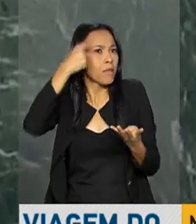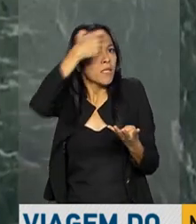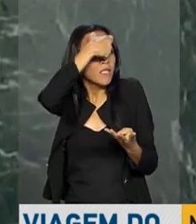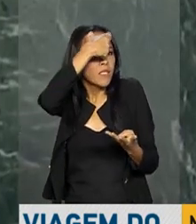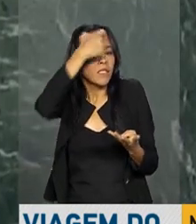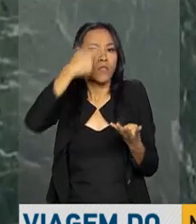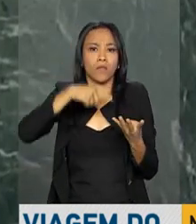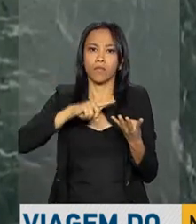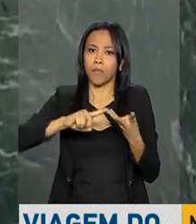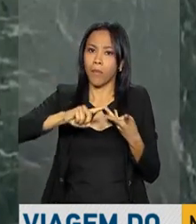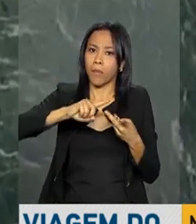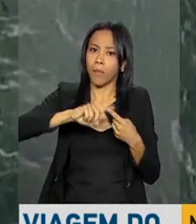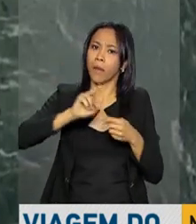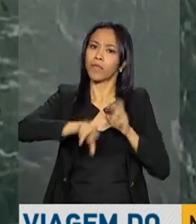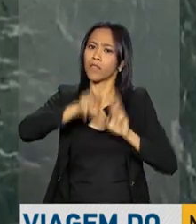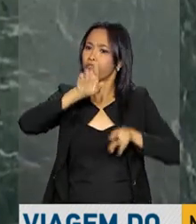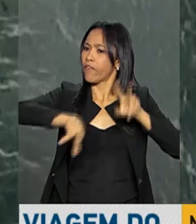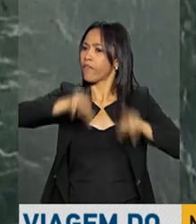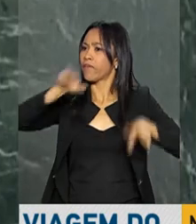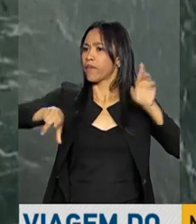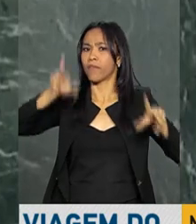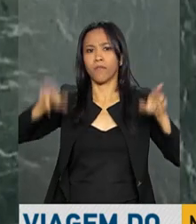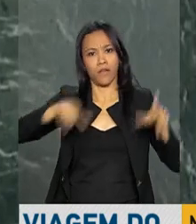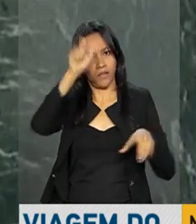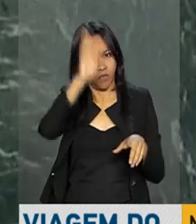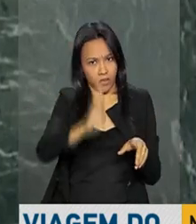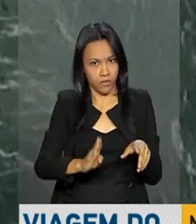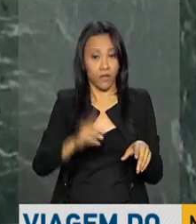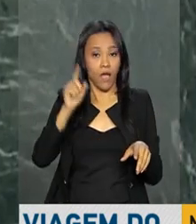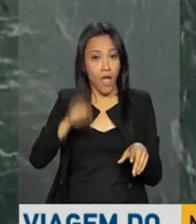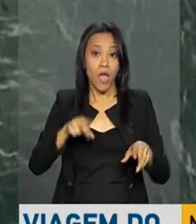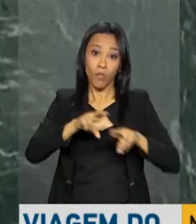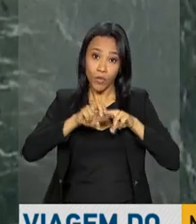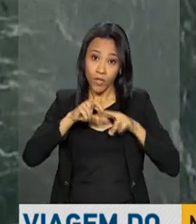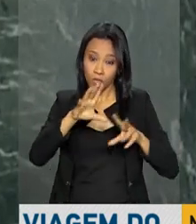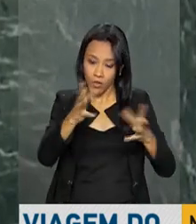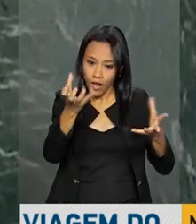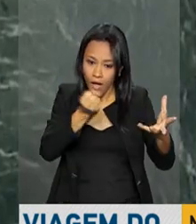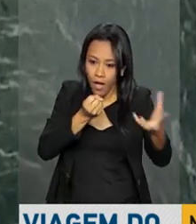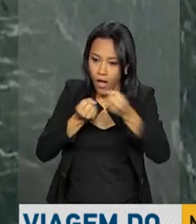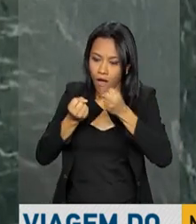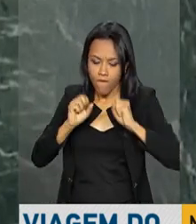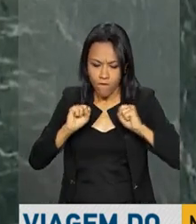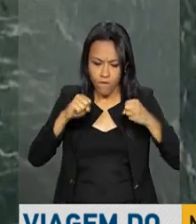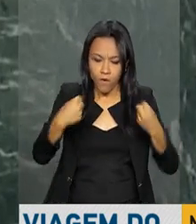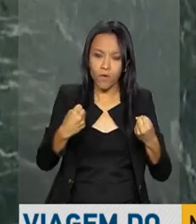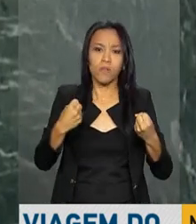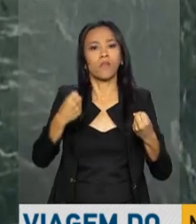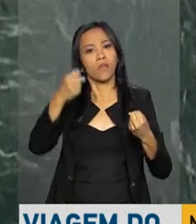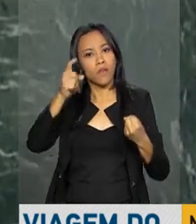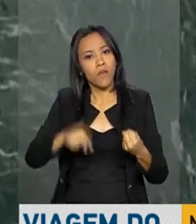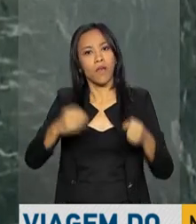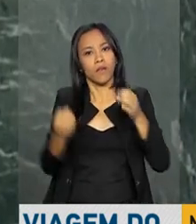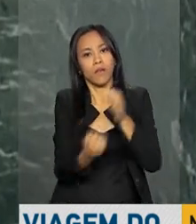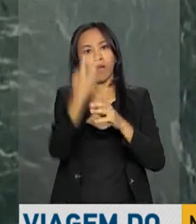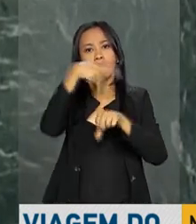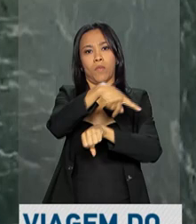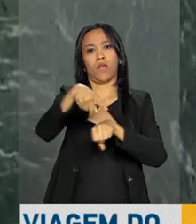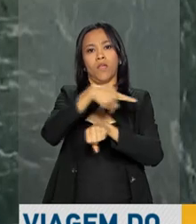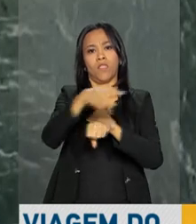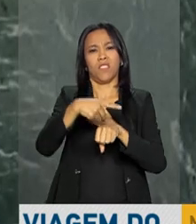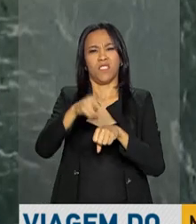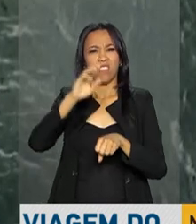tudo. É dessa diversidade que tiramos nossa força como nação. Rechaçamos